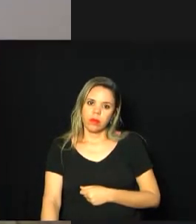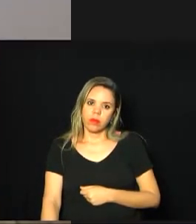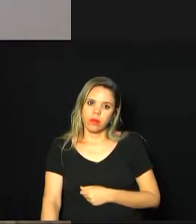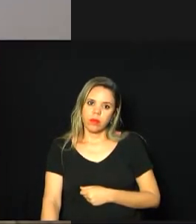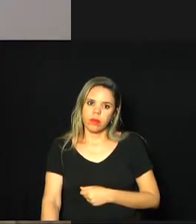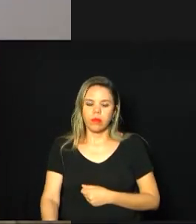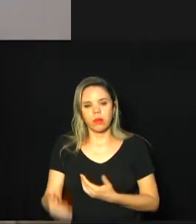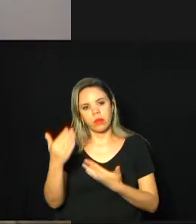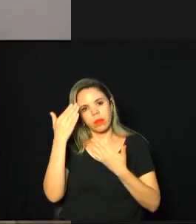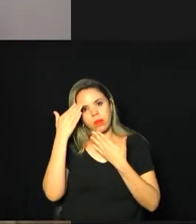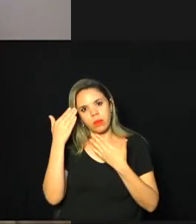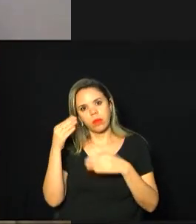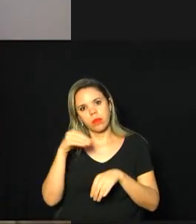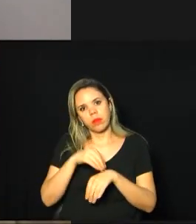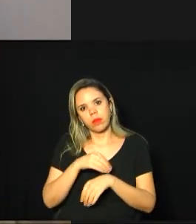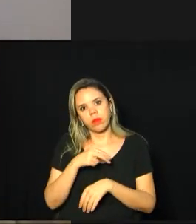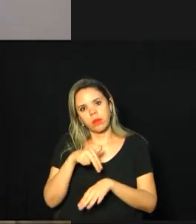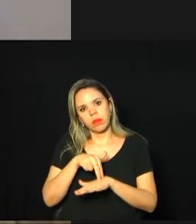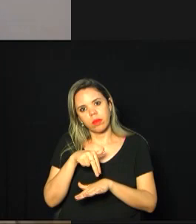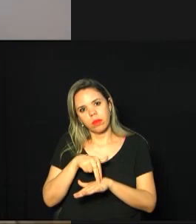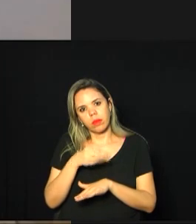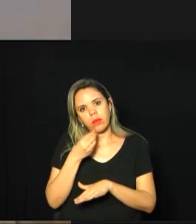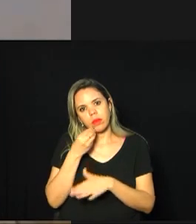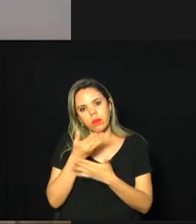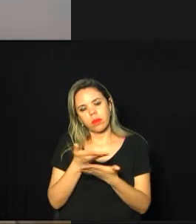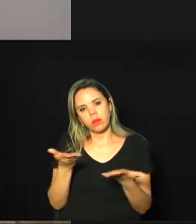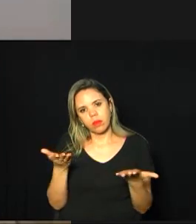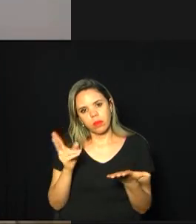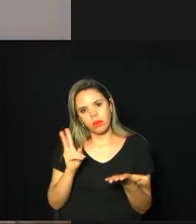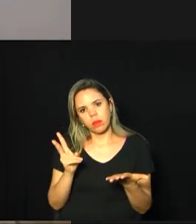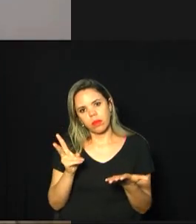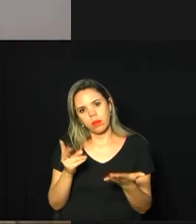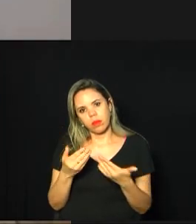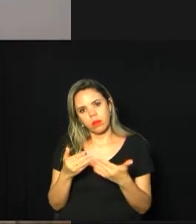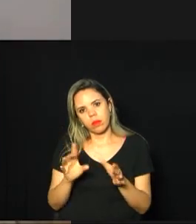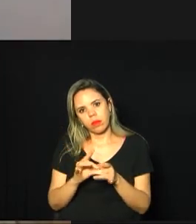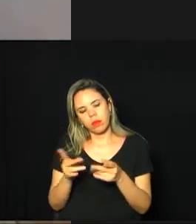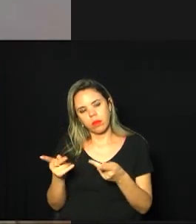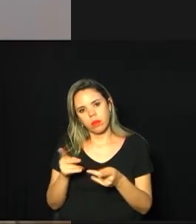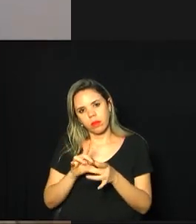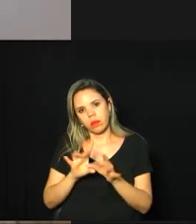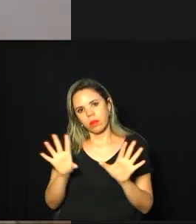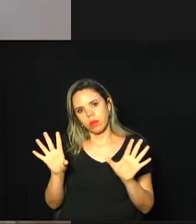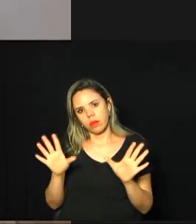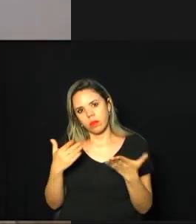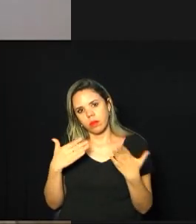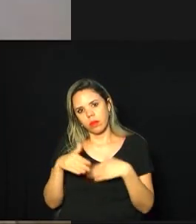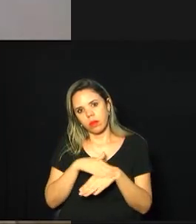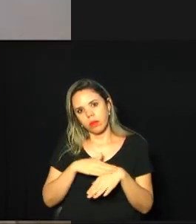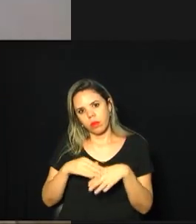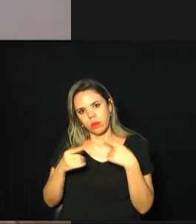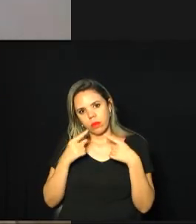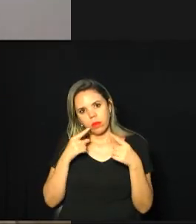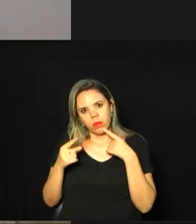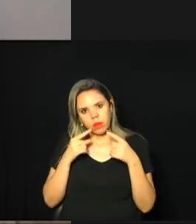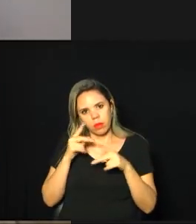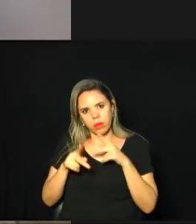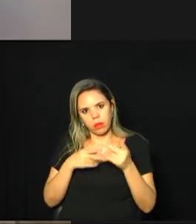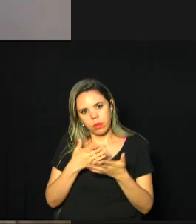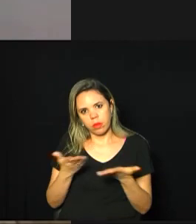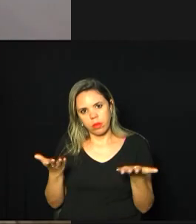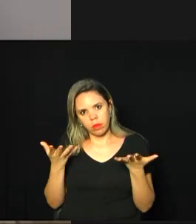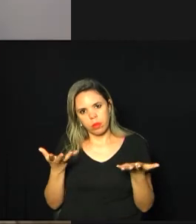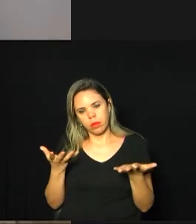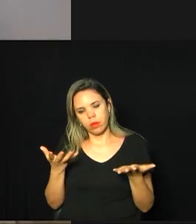Eu queria agradecer o espaço proporcionado, né? A gente está sempre aberto a convites e para conversar e dialogar com